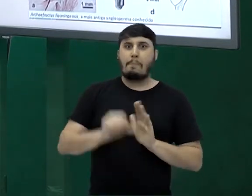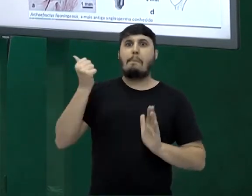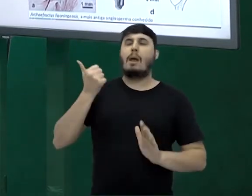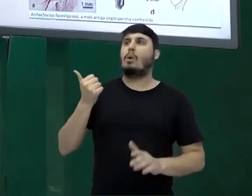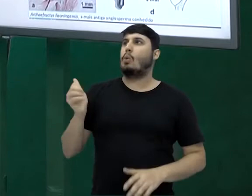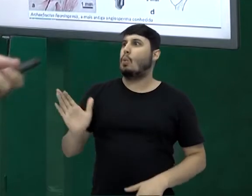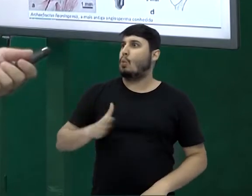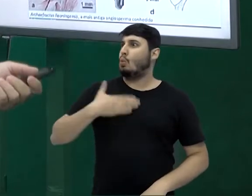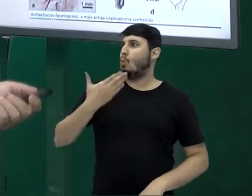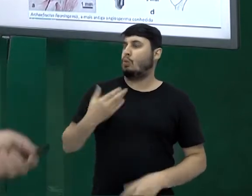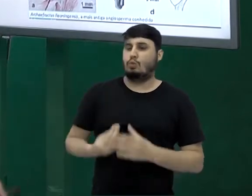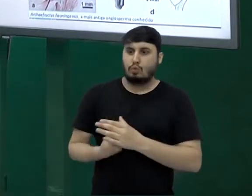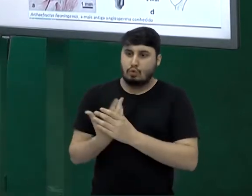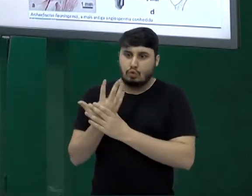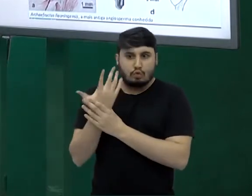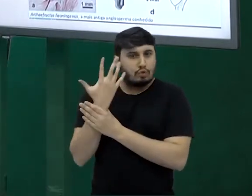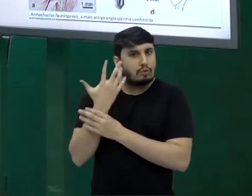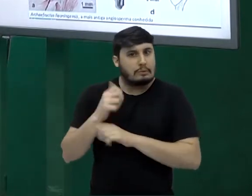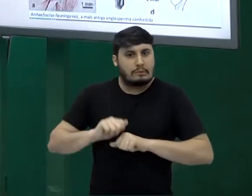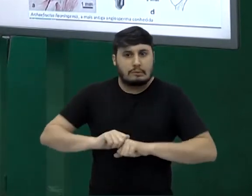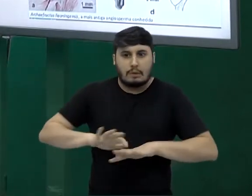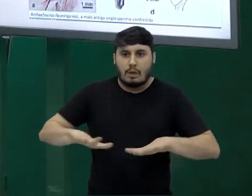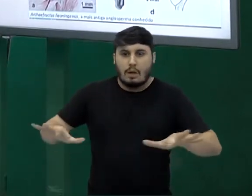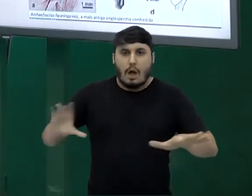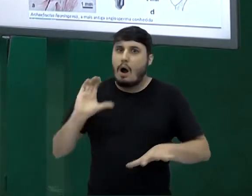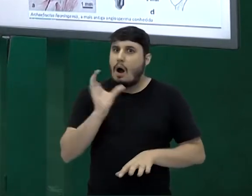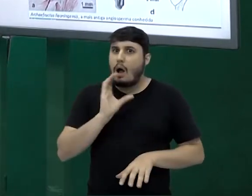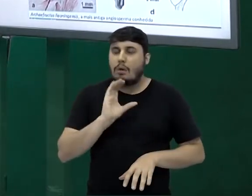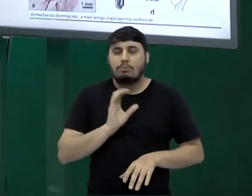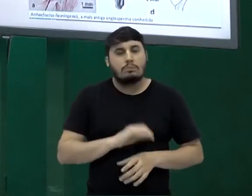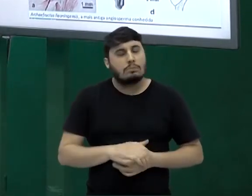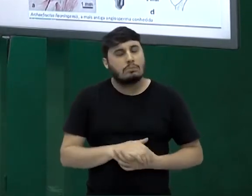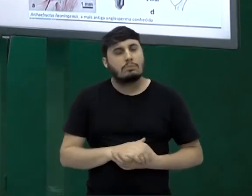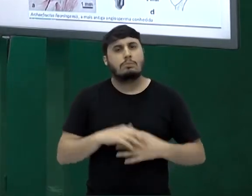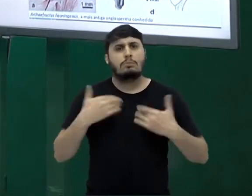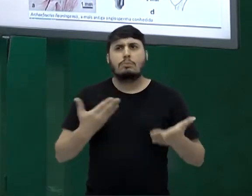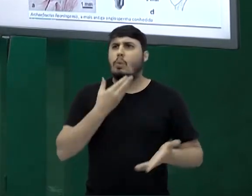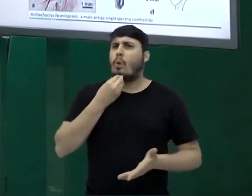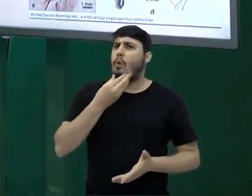explosão gigantesca que você fica assim, o que está acontecendo? Tá? Aí o Darwin